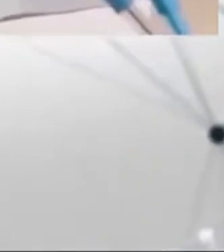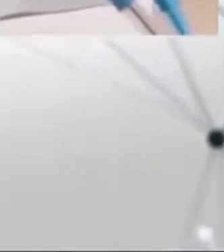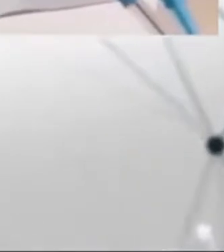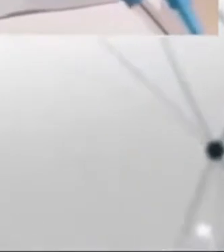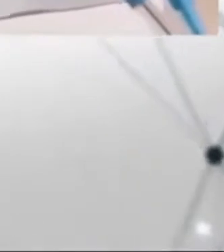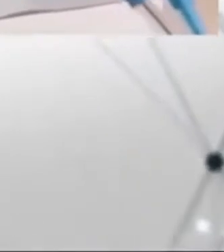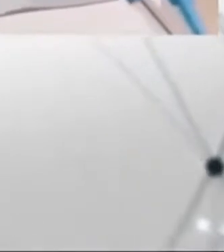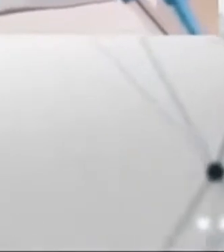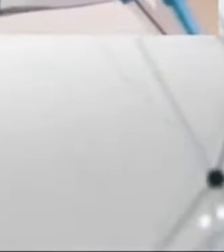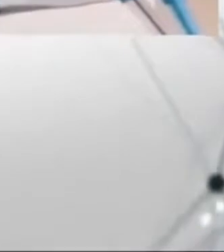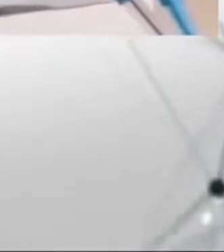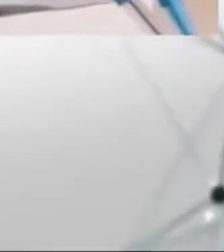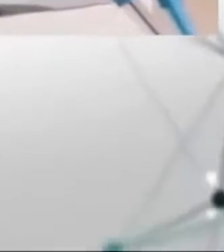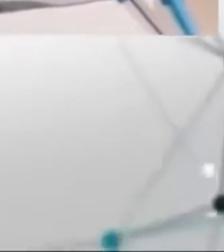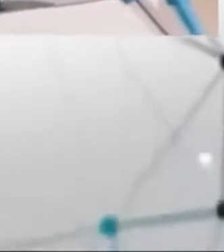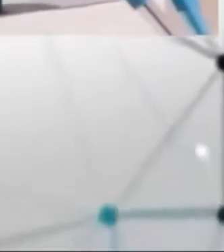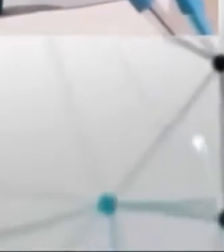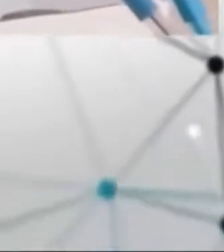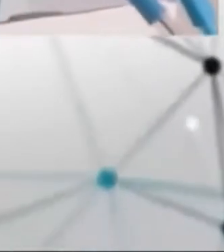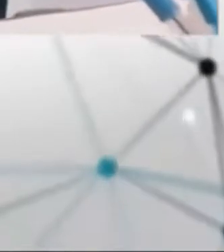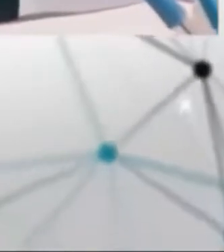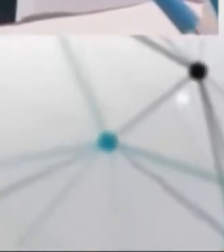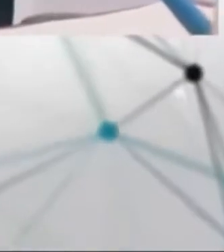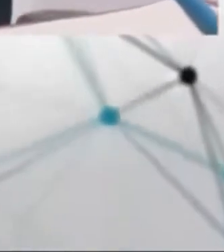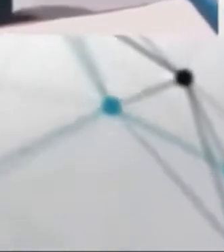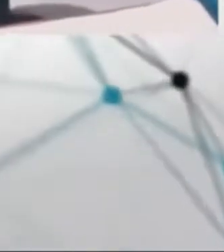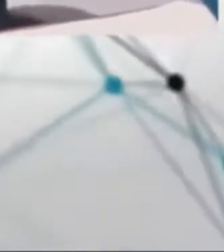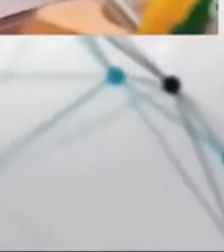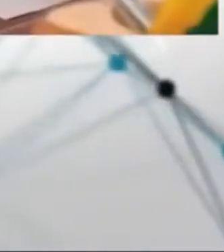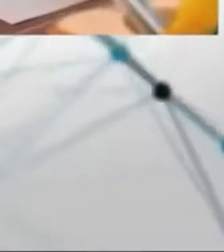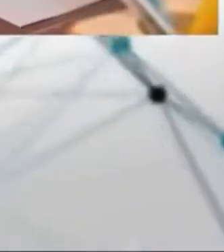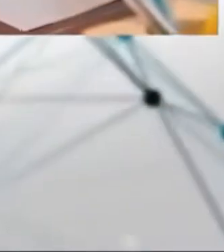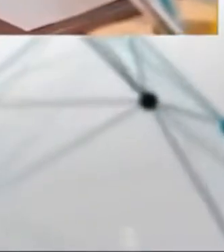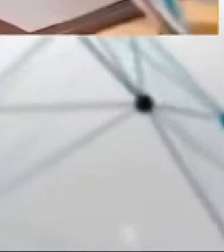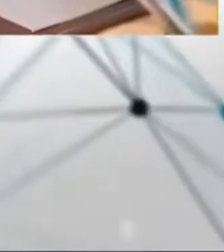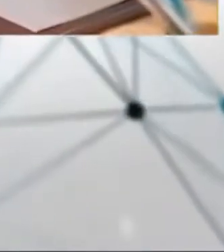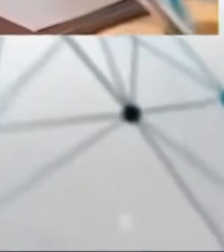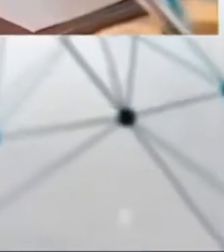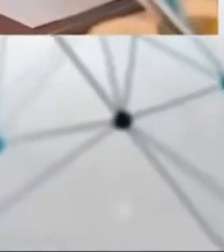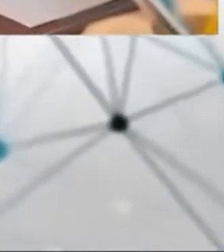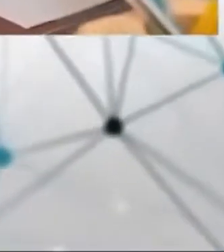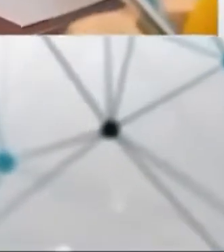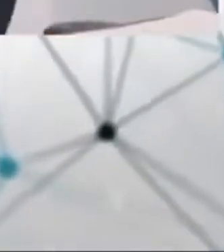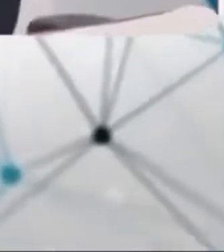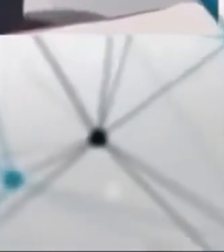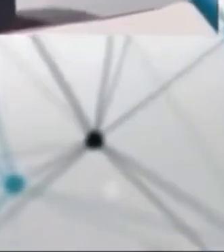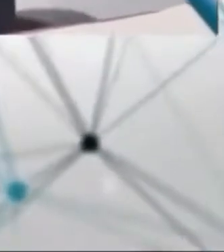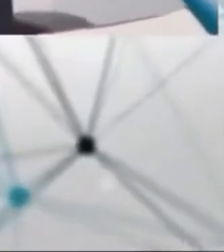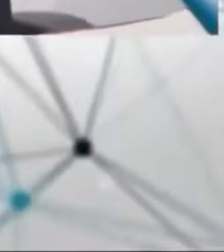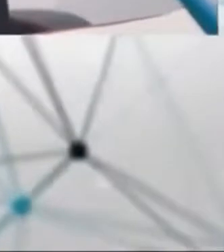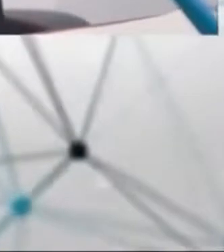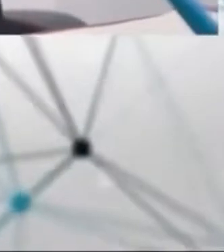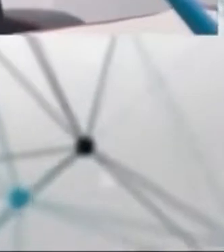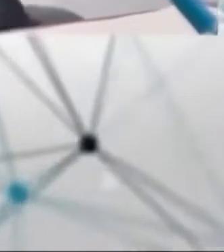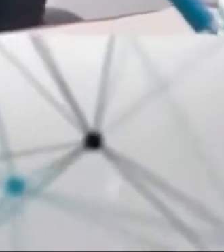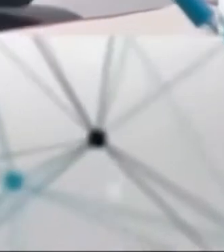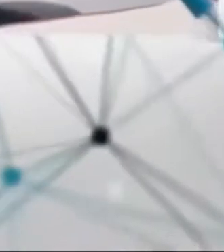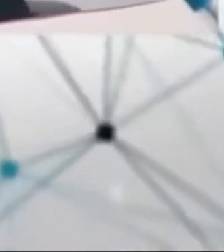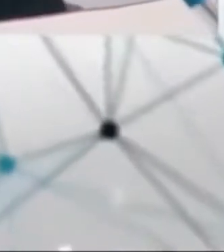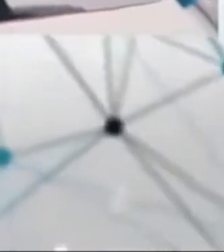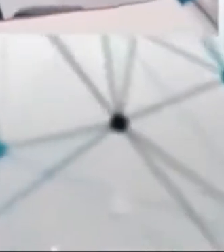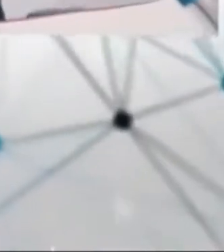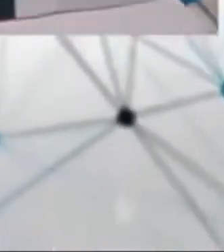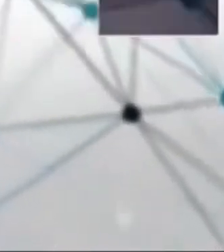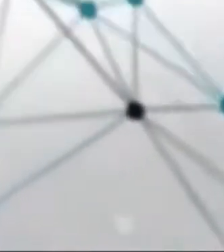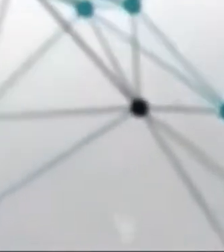um pouco dos projetos e como a Regos também está muito ligada a esses projetos que a gente tem feito. Não percam que vem muitas novidades por